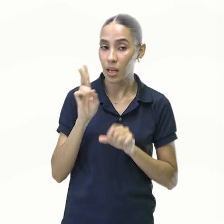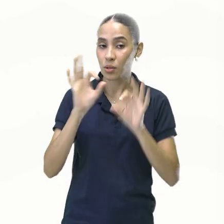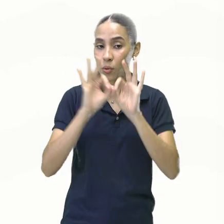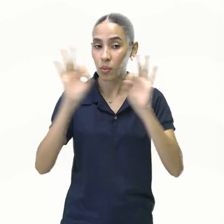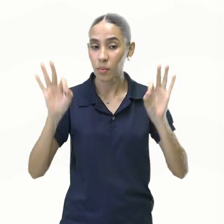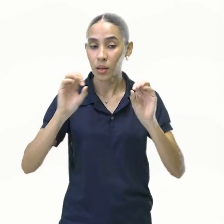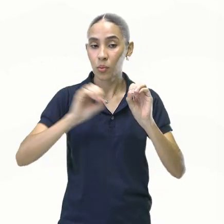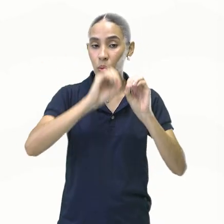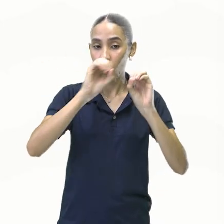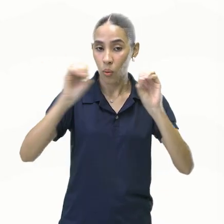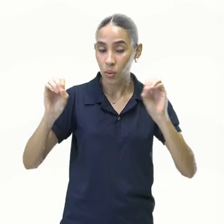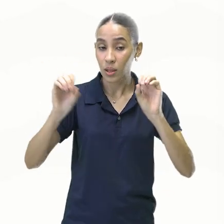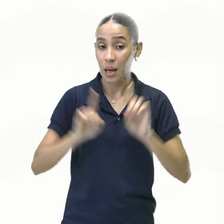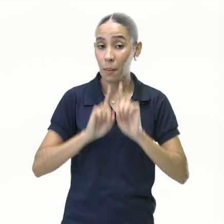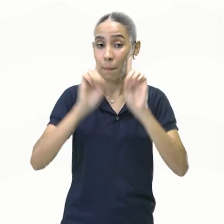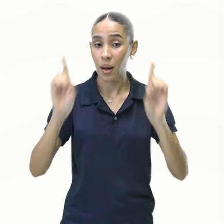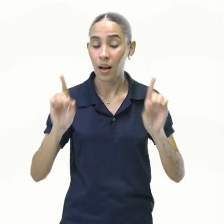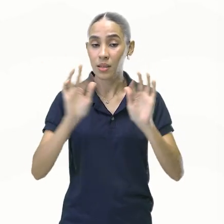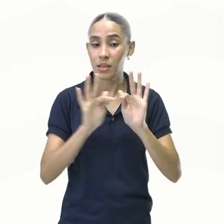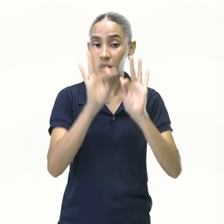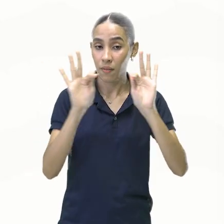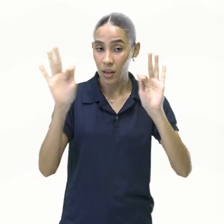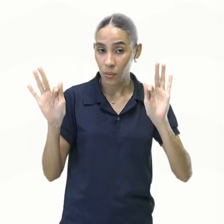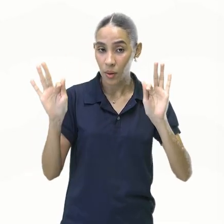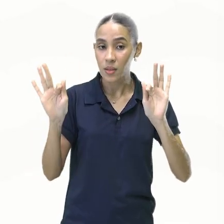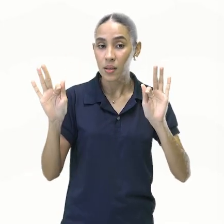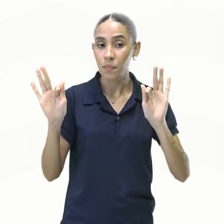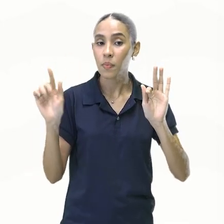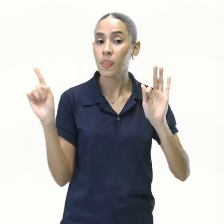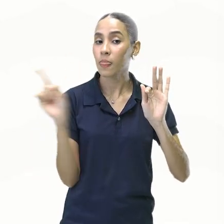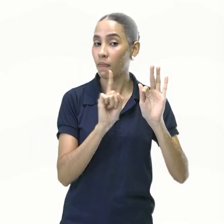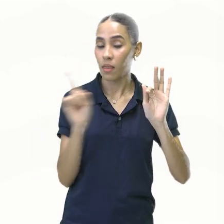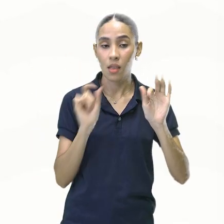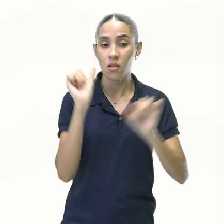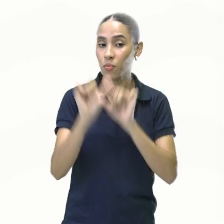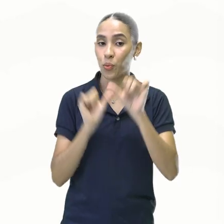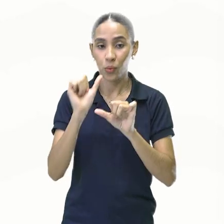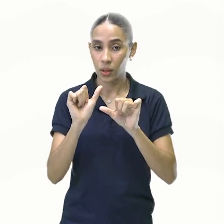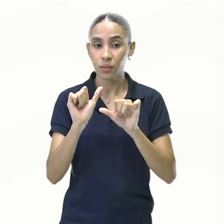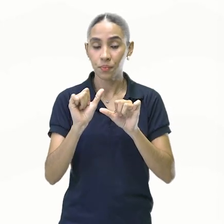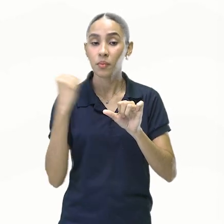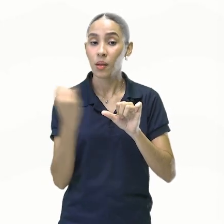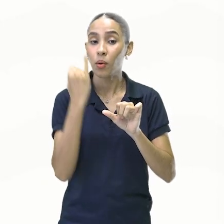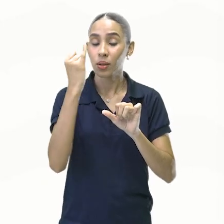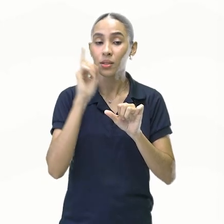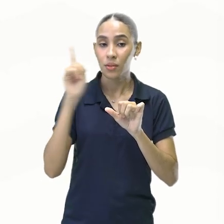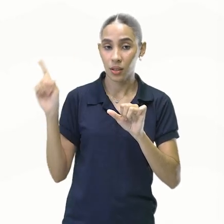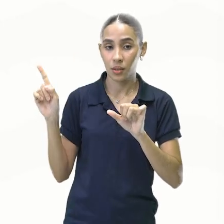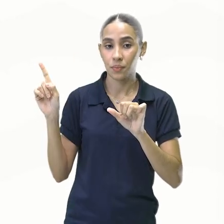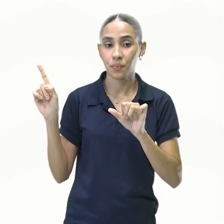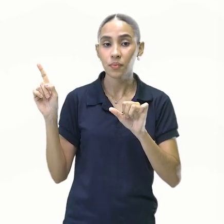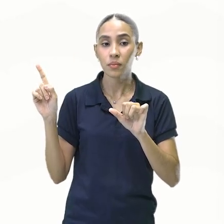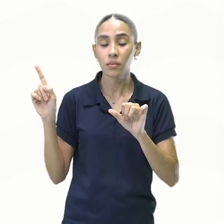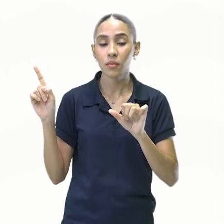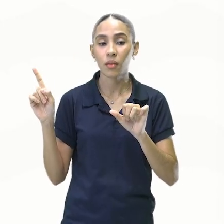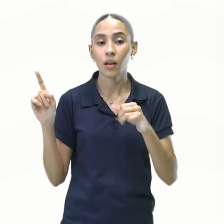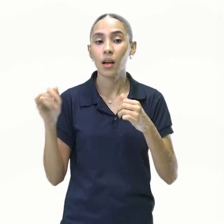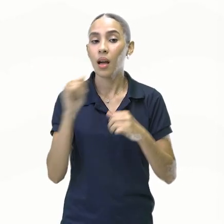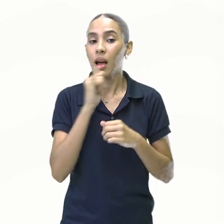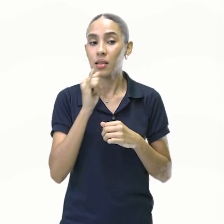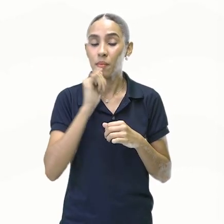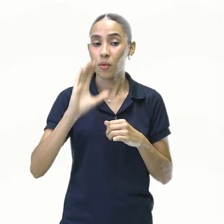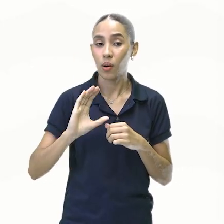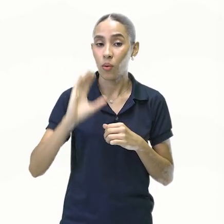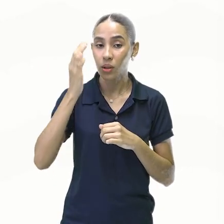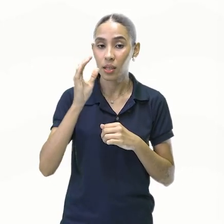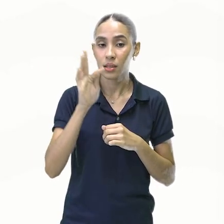onda, mas a frequência não é alterada. Isso é importante, pessoal. Quando acontece a